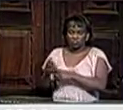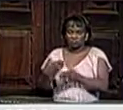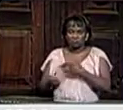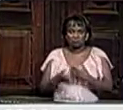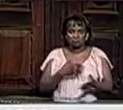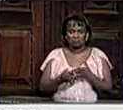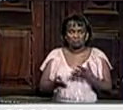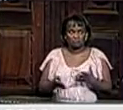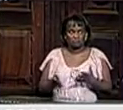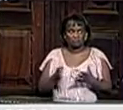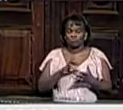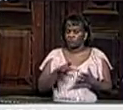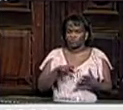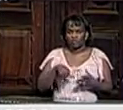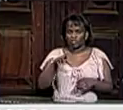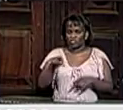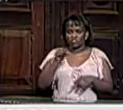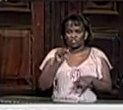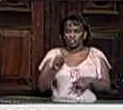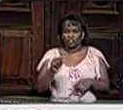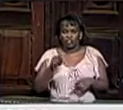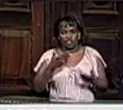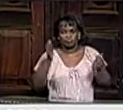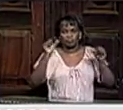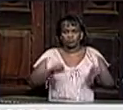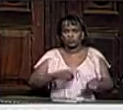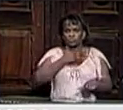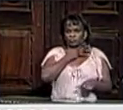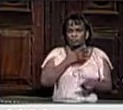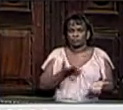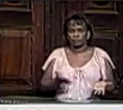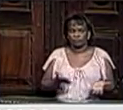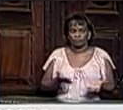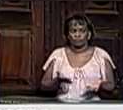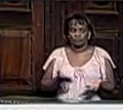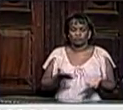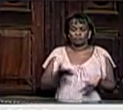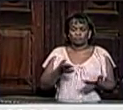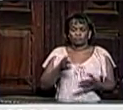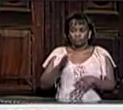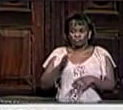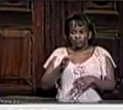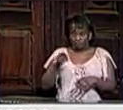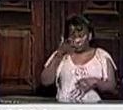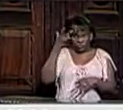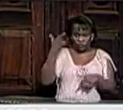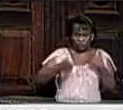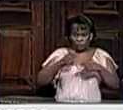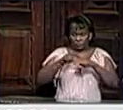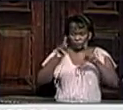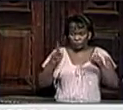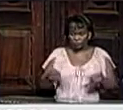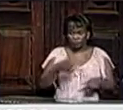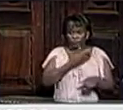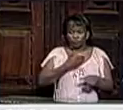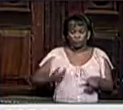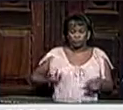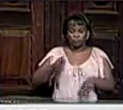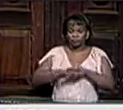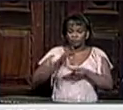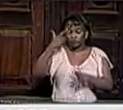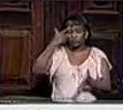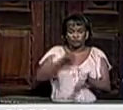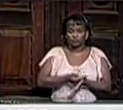descapitalizando o nosso sistema previdenciário. Esse servidor não se